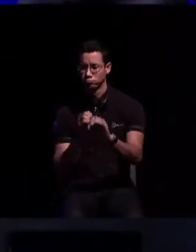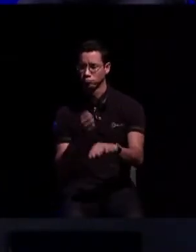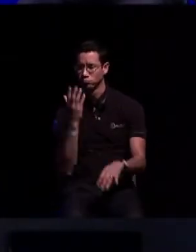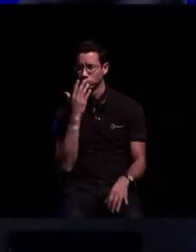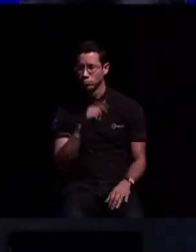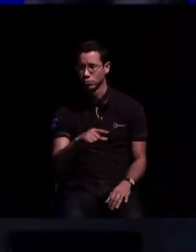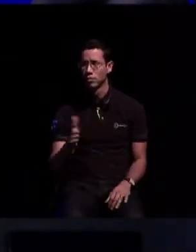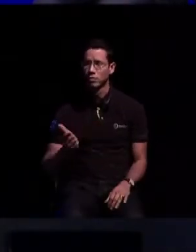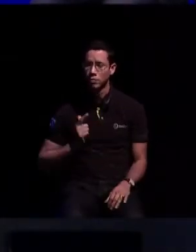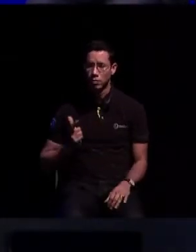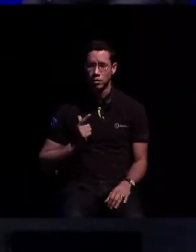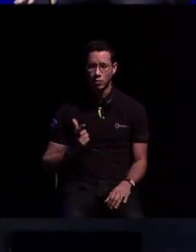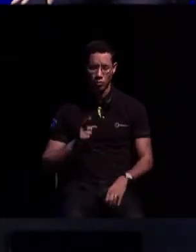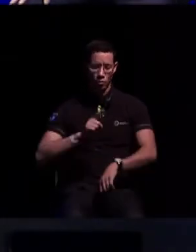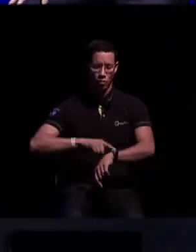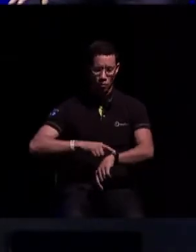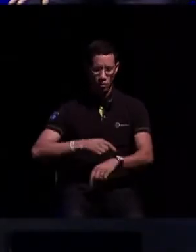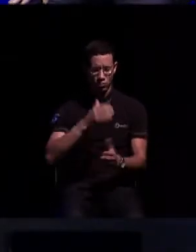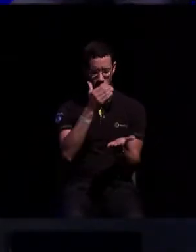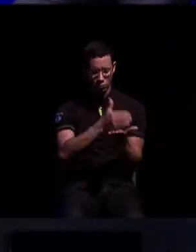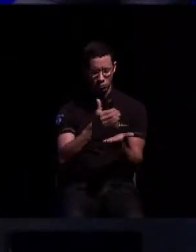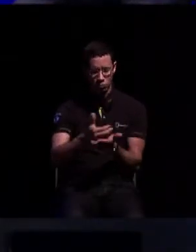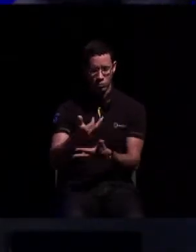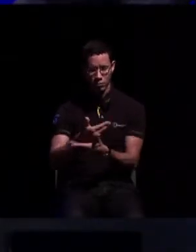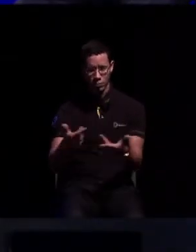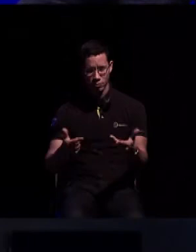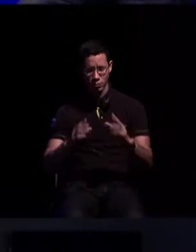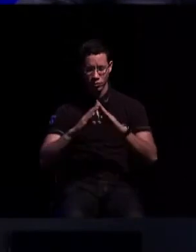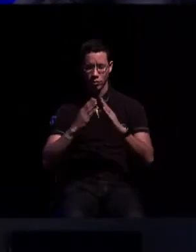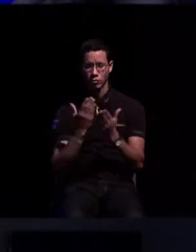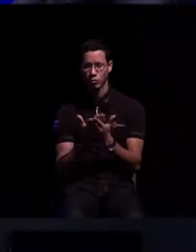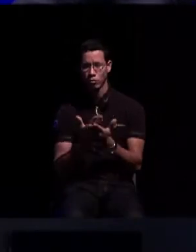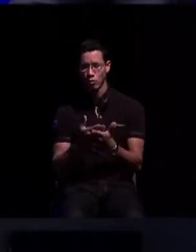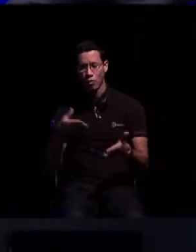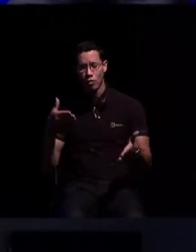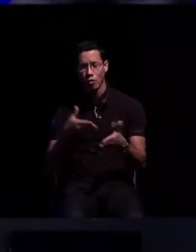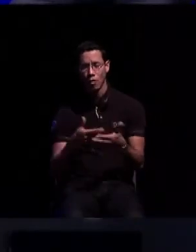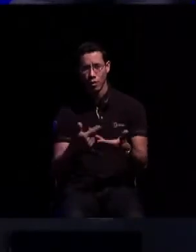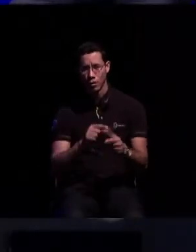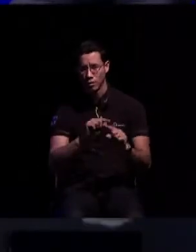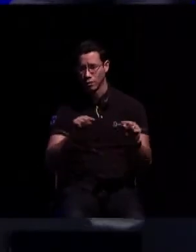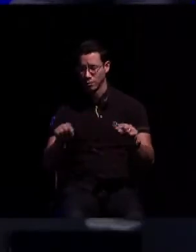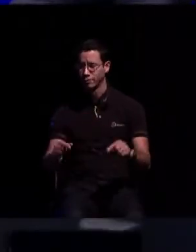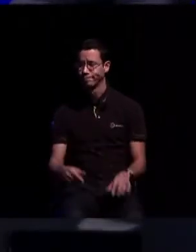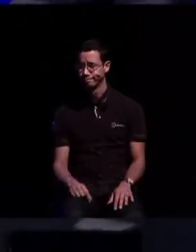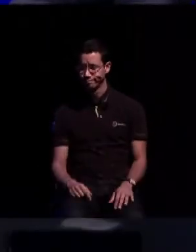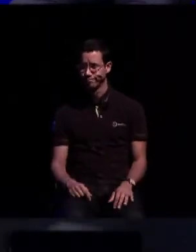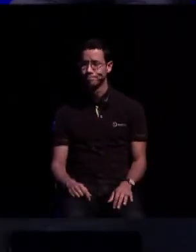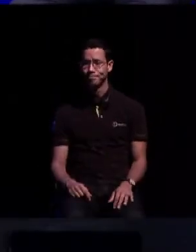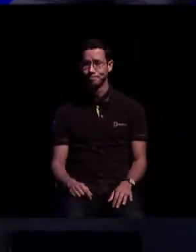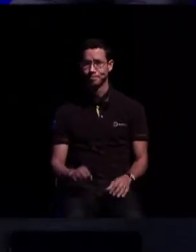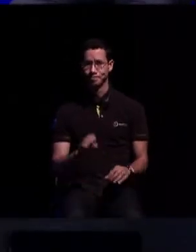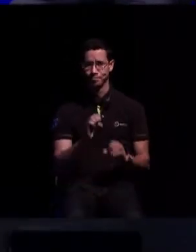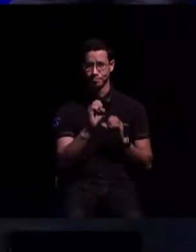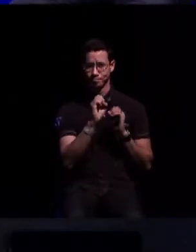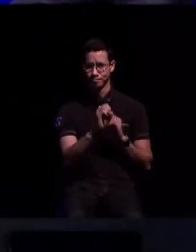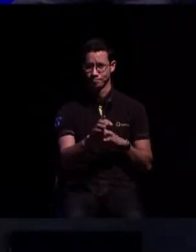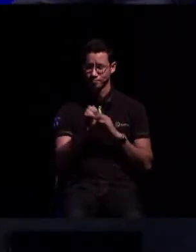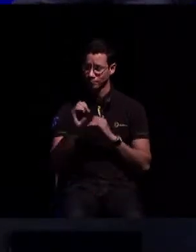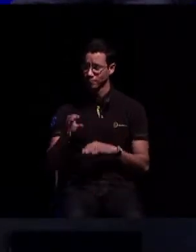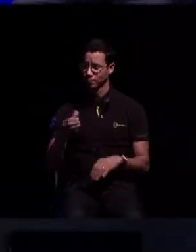para comer, para ir à escola, etc., etc. Né? A escola repete isso. Né? Então, todas as instituições vão